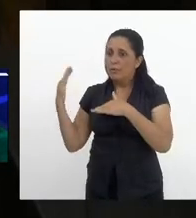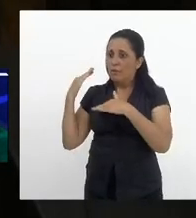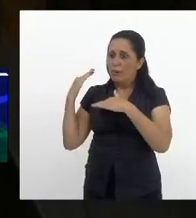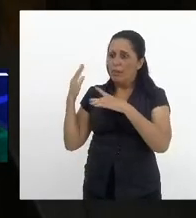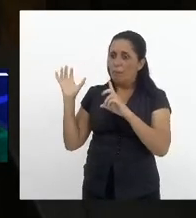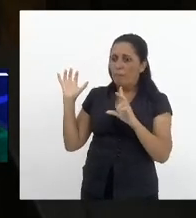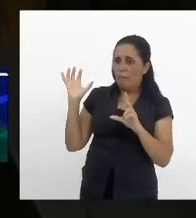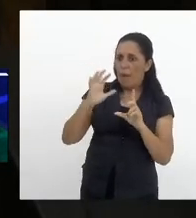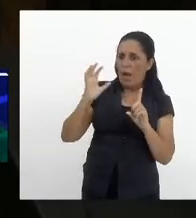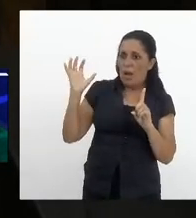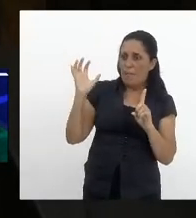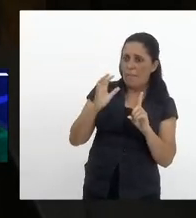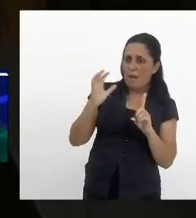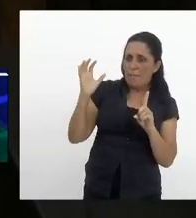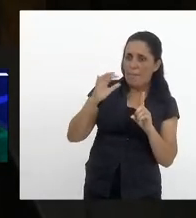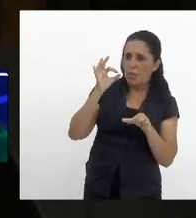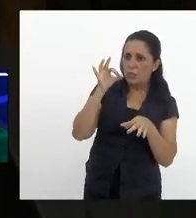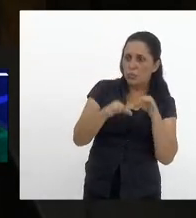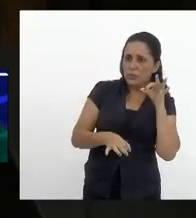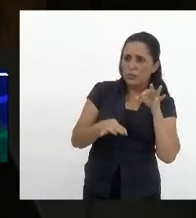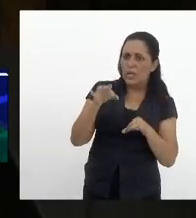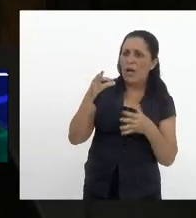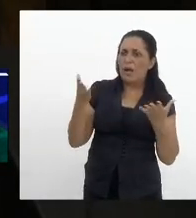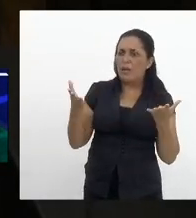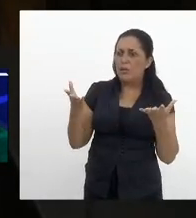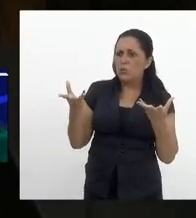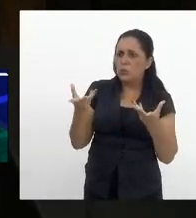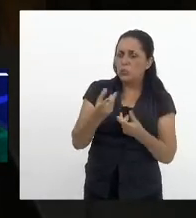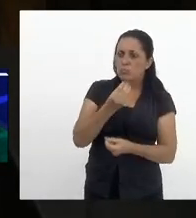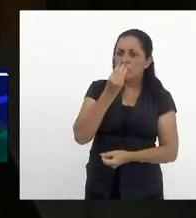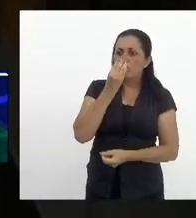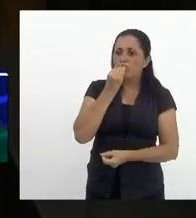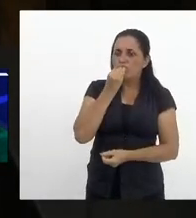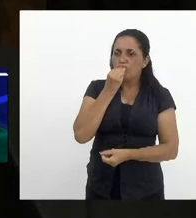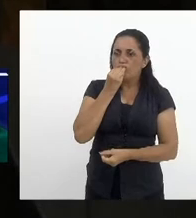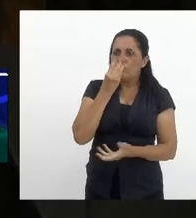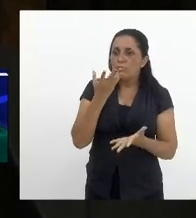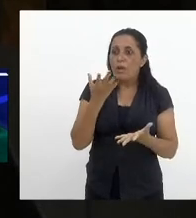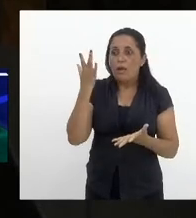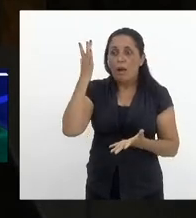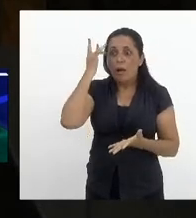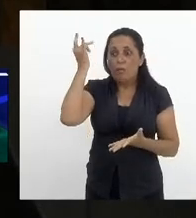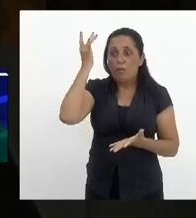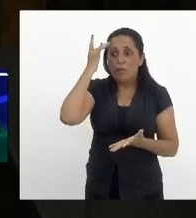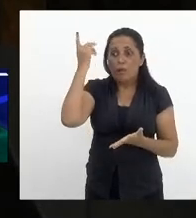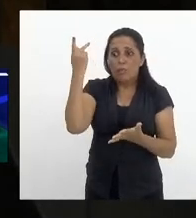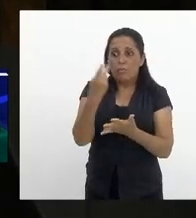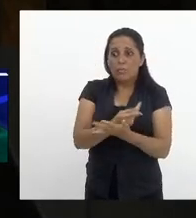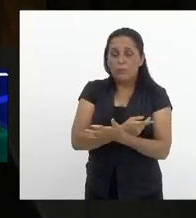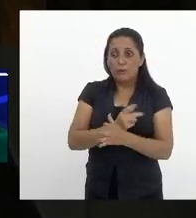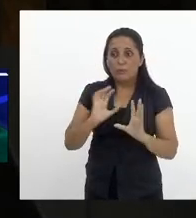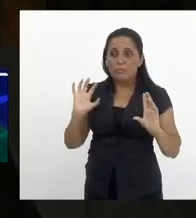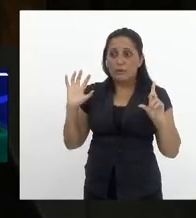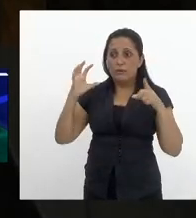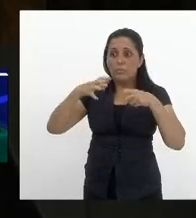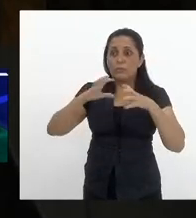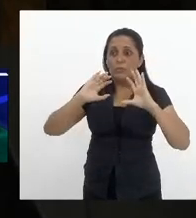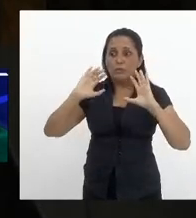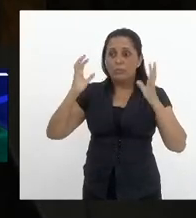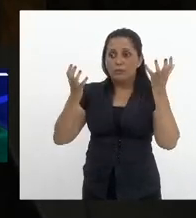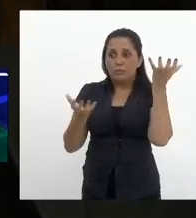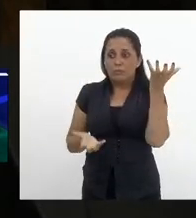o judiciário e todos se calam, no outro dia se atacará o